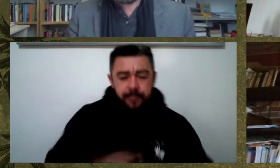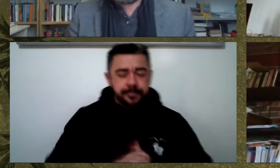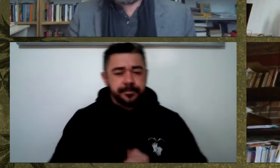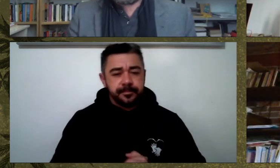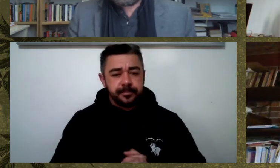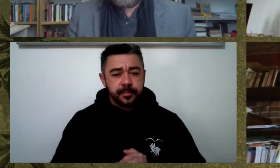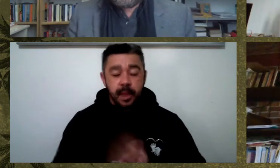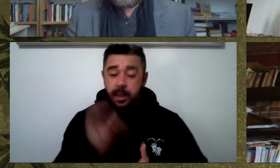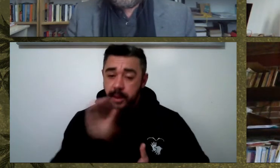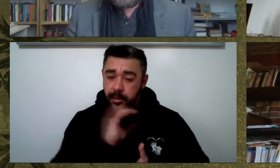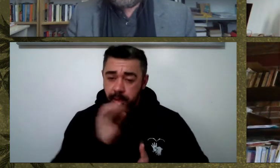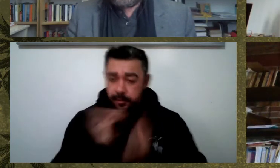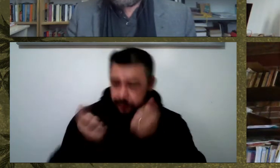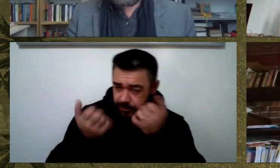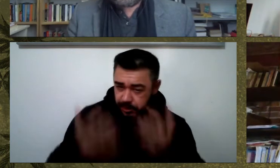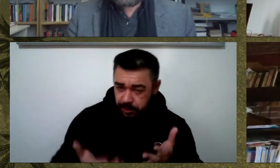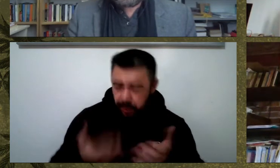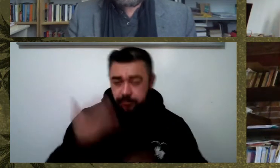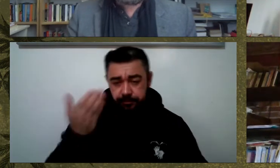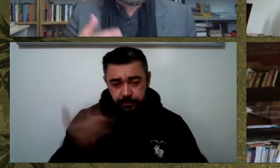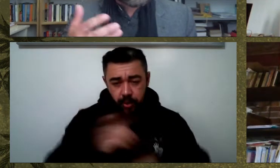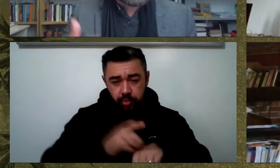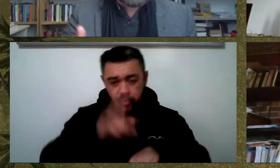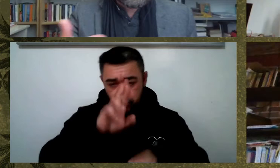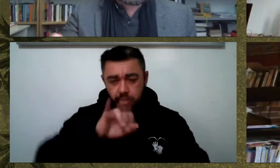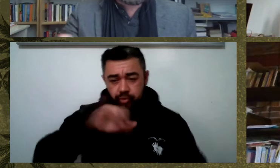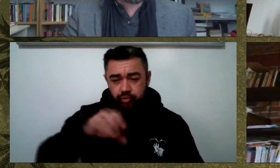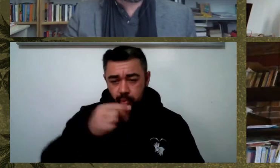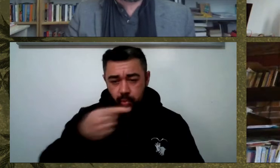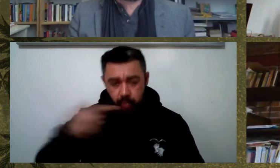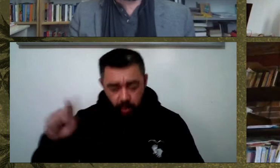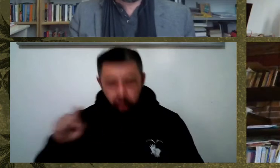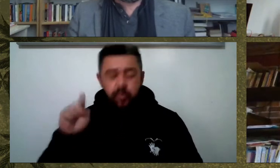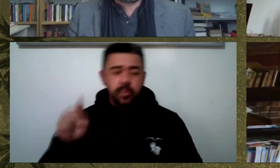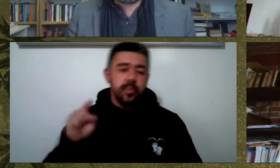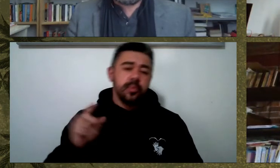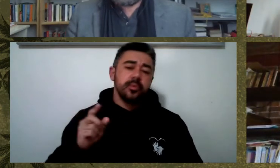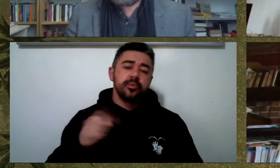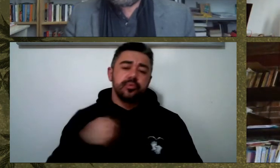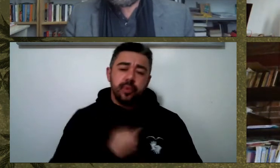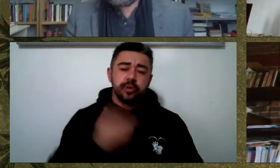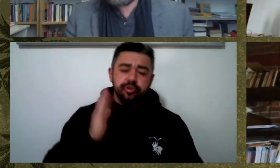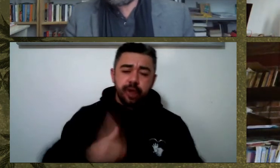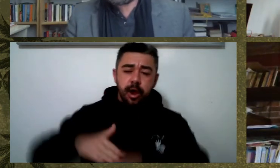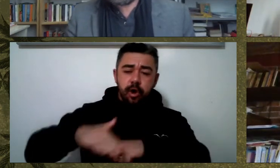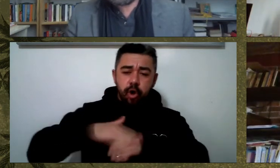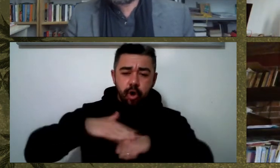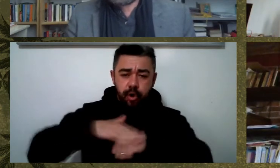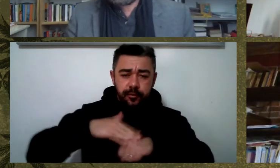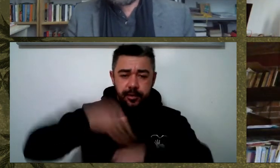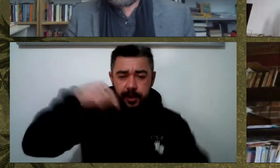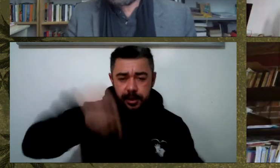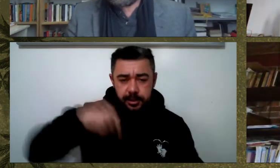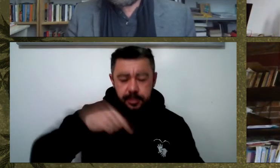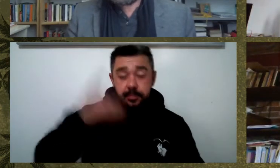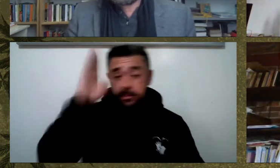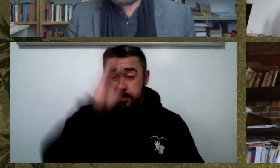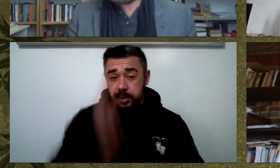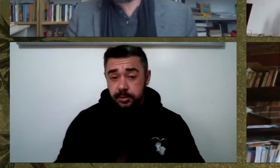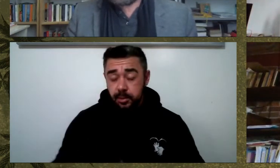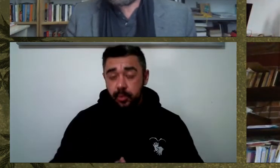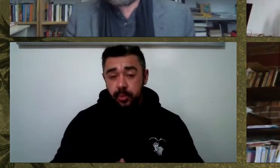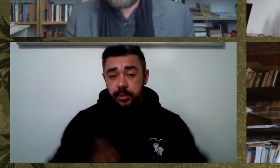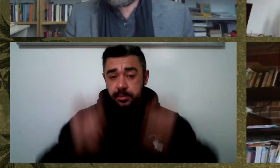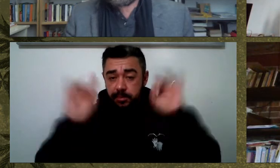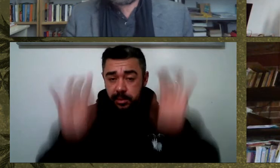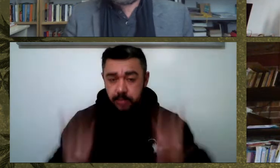dizer, doutor João, que desde o momento em que nós conversamos, o Brasil, em especial, vive um momento de